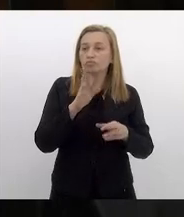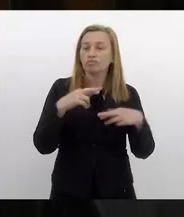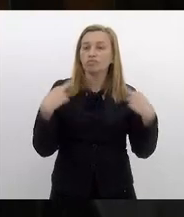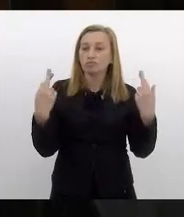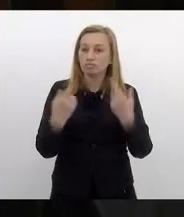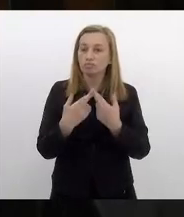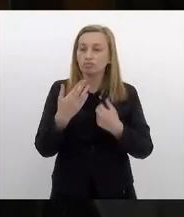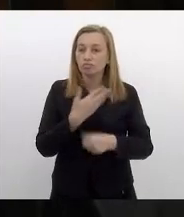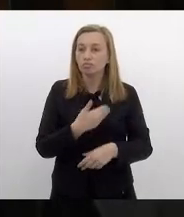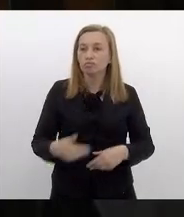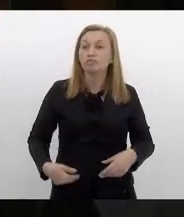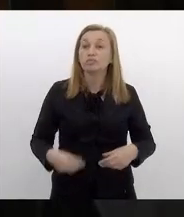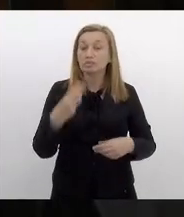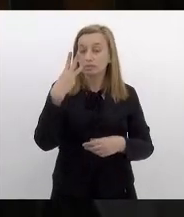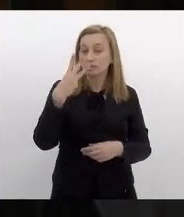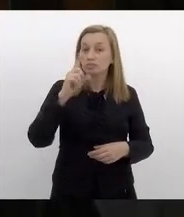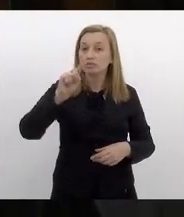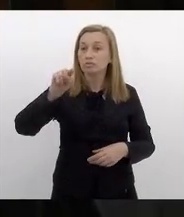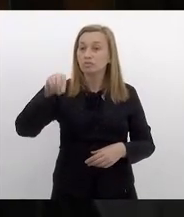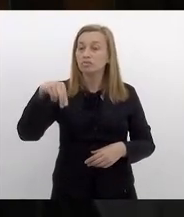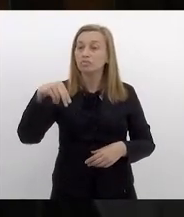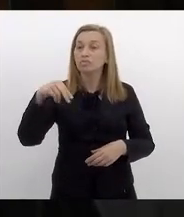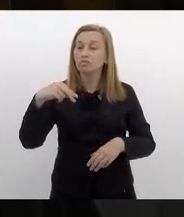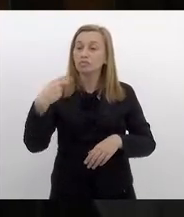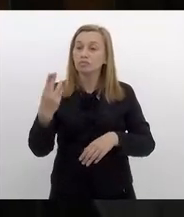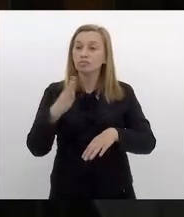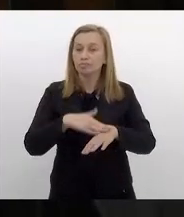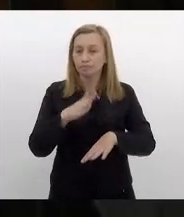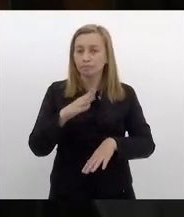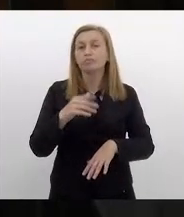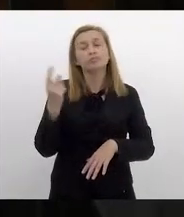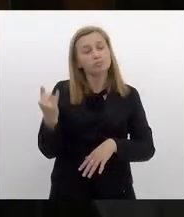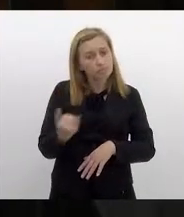pública, pelo menos 3 outras audiências públicas. Acho isso